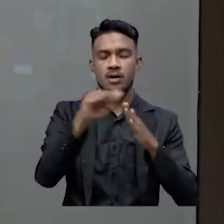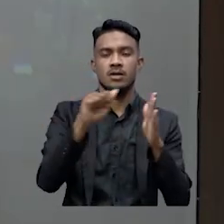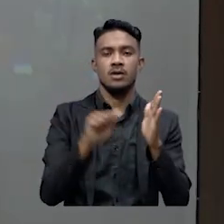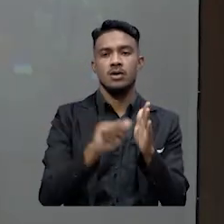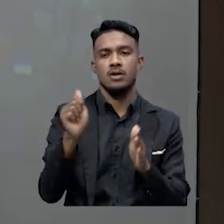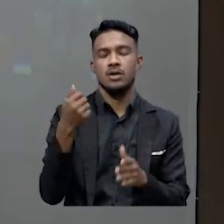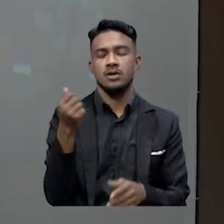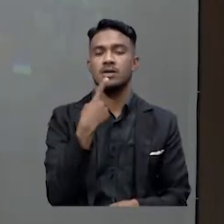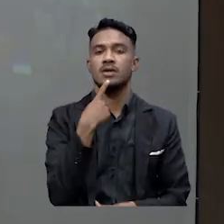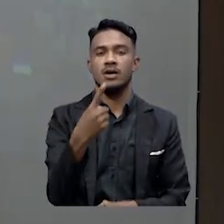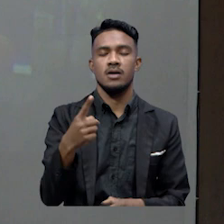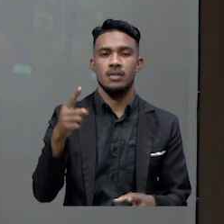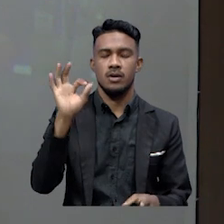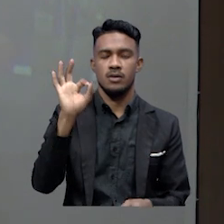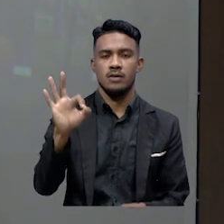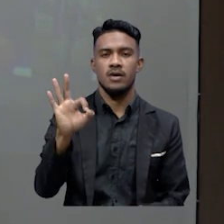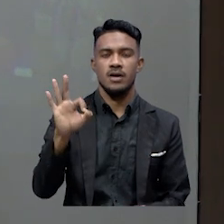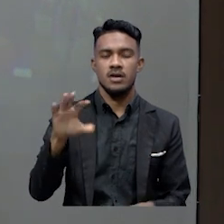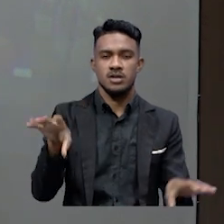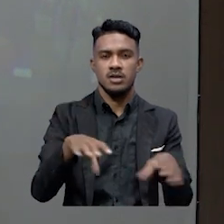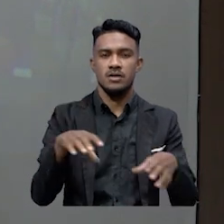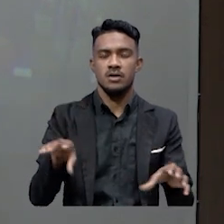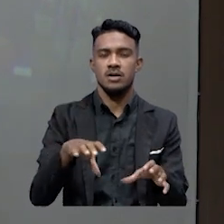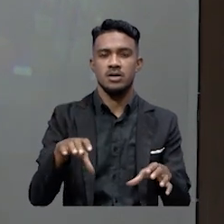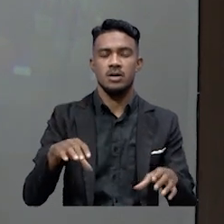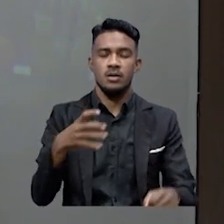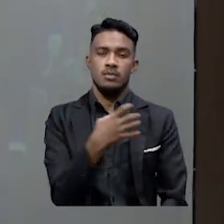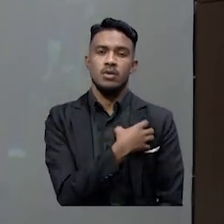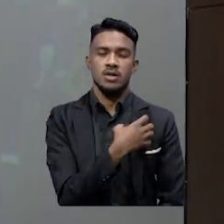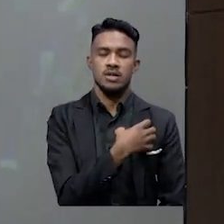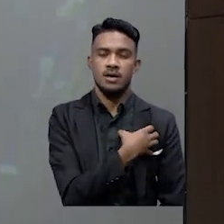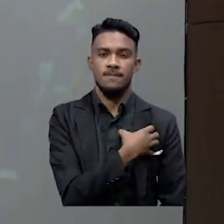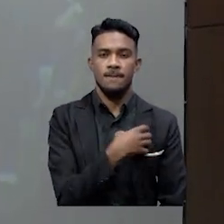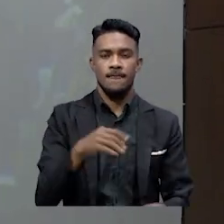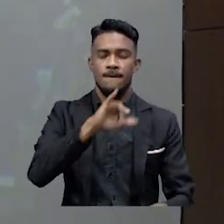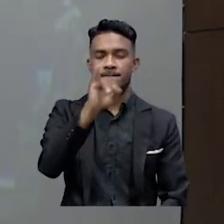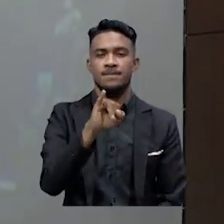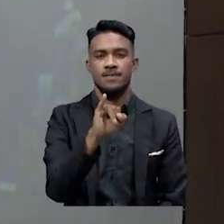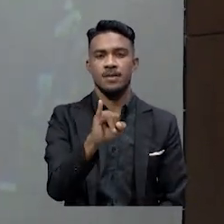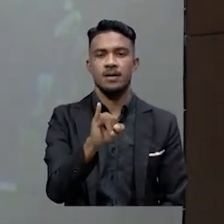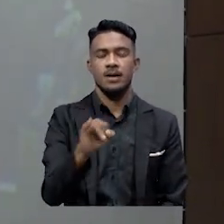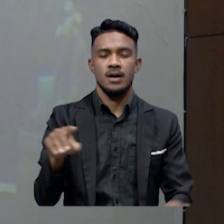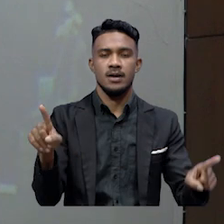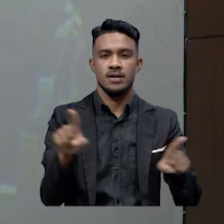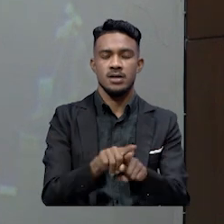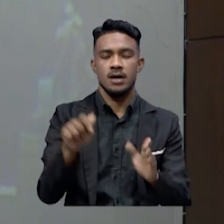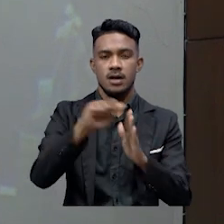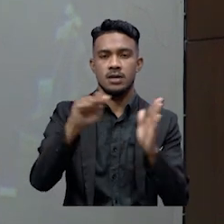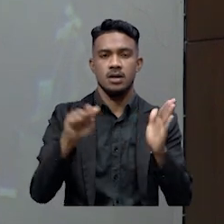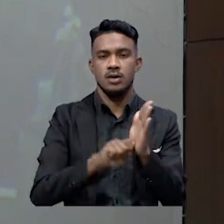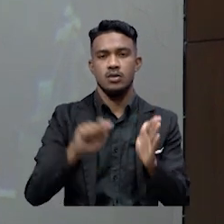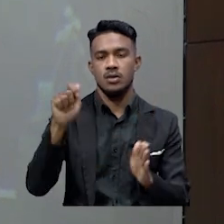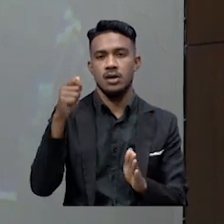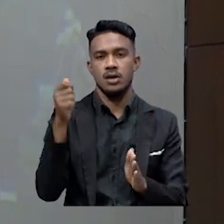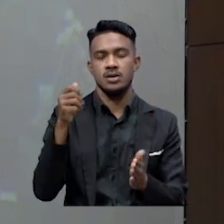conaba 9 competências da polícia linha conaba investigação, excepto artigo 10, número